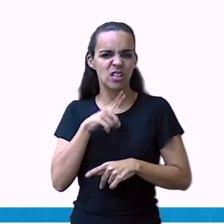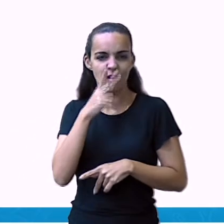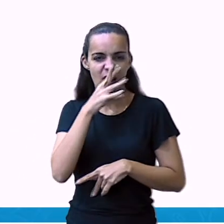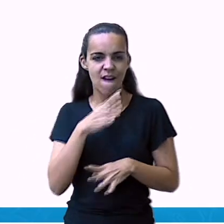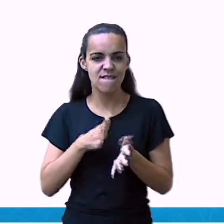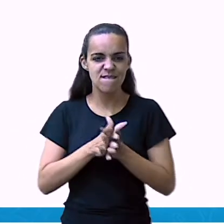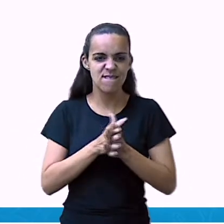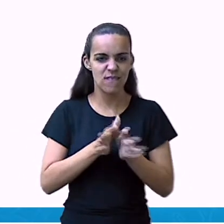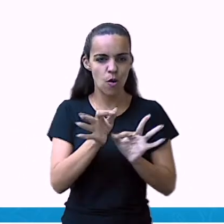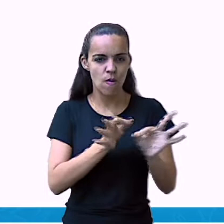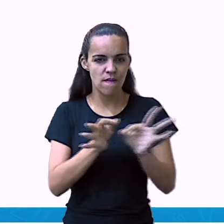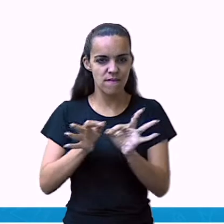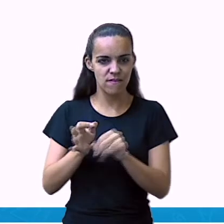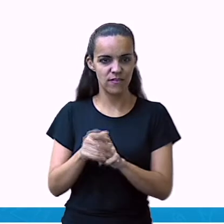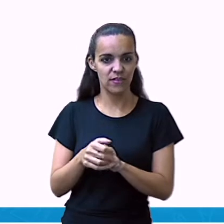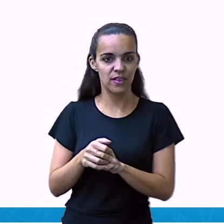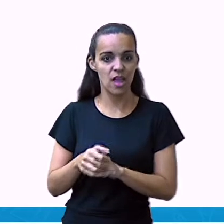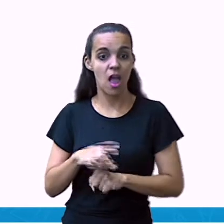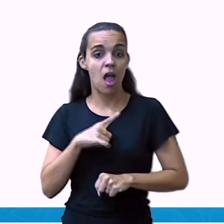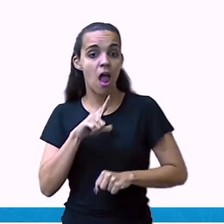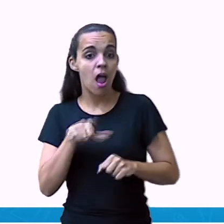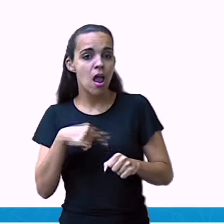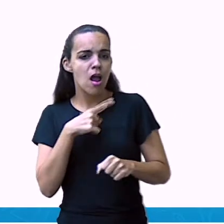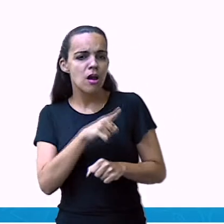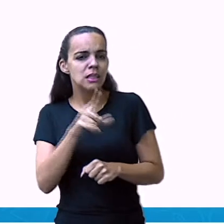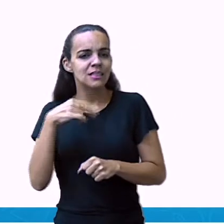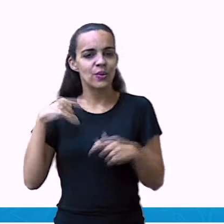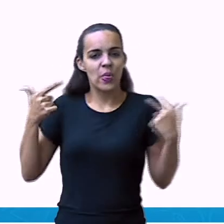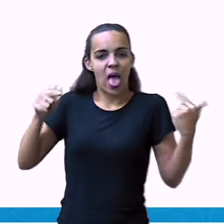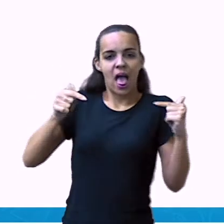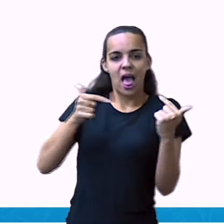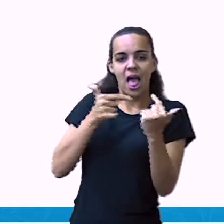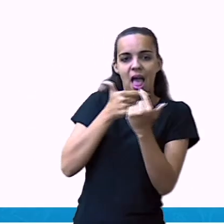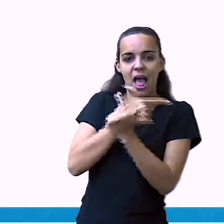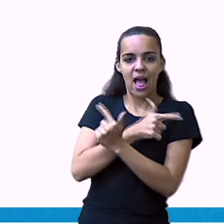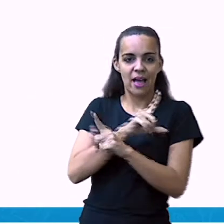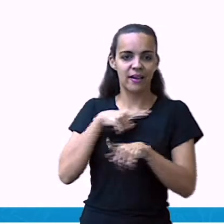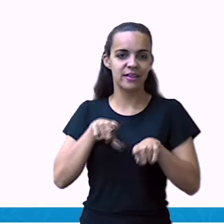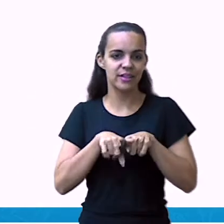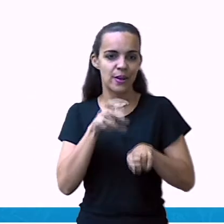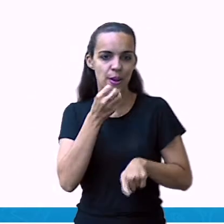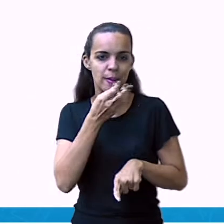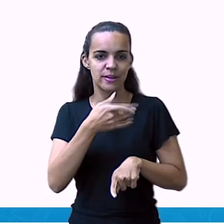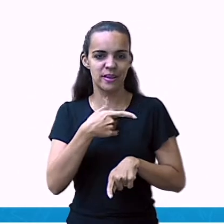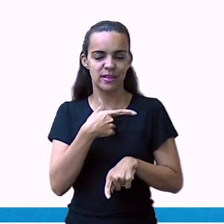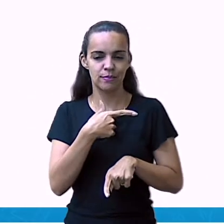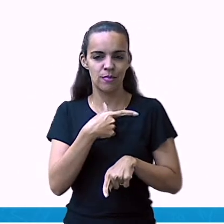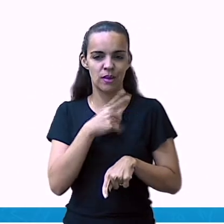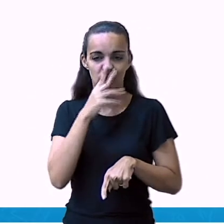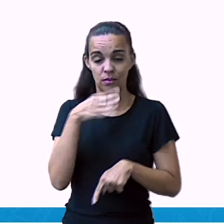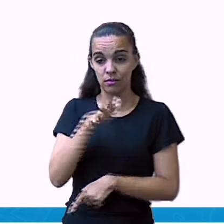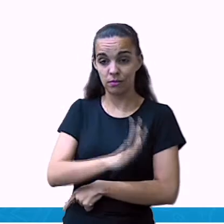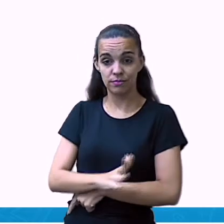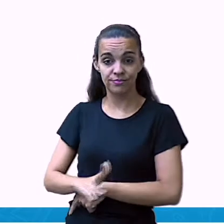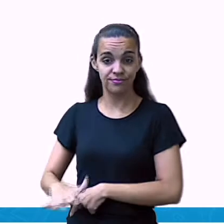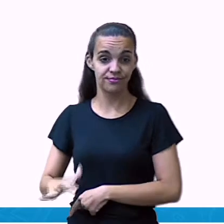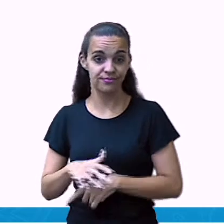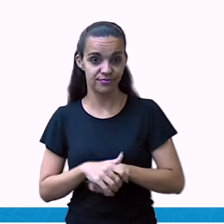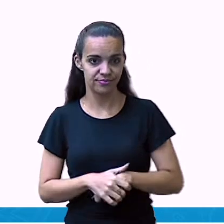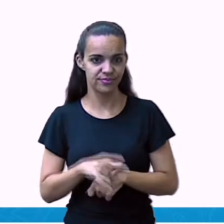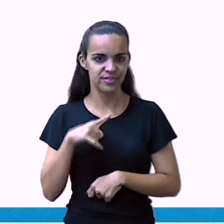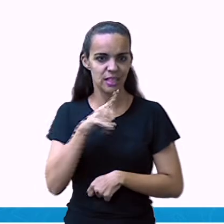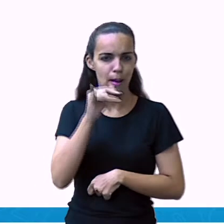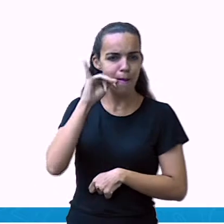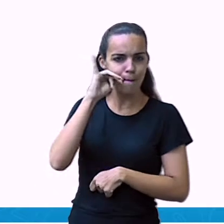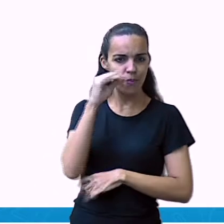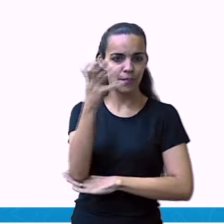é bem mais risonho, é bem mais moleque. Saci lá na selva